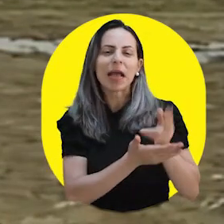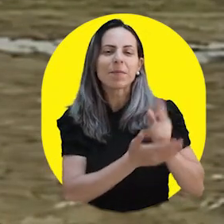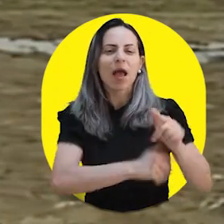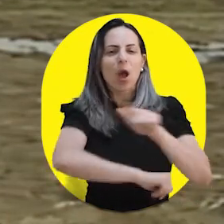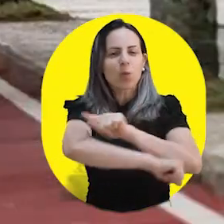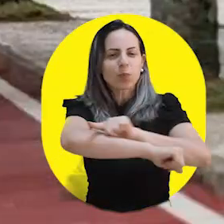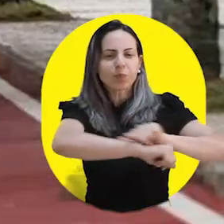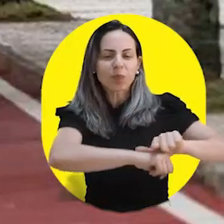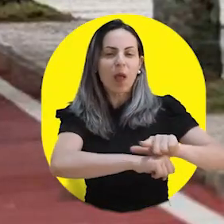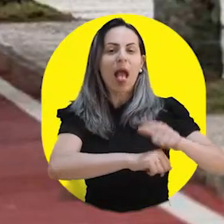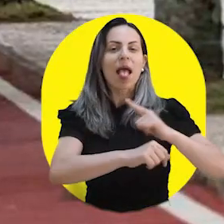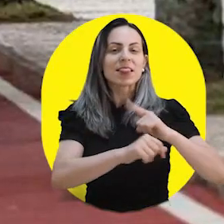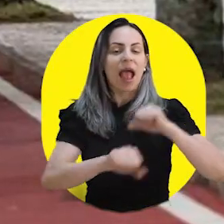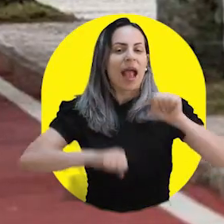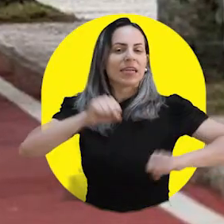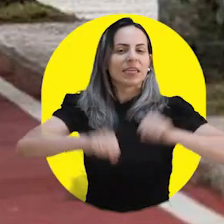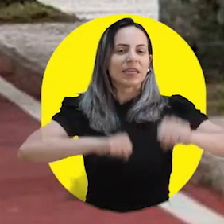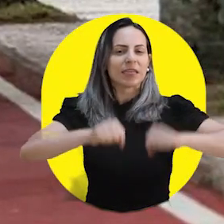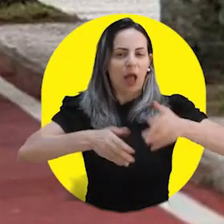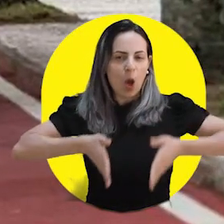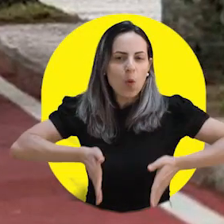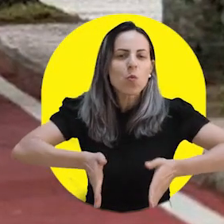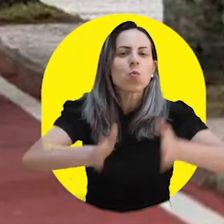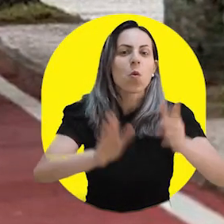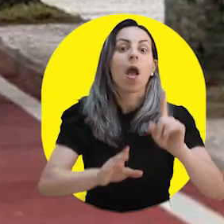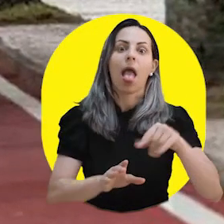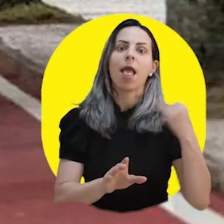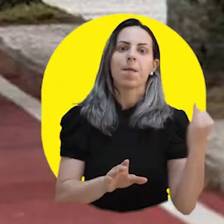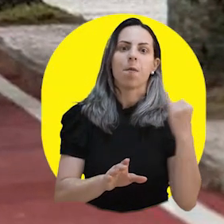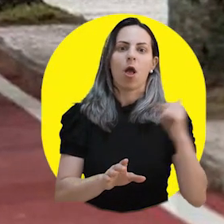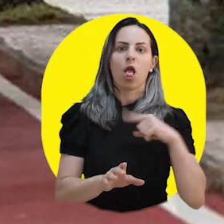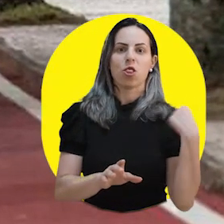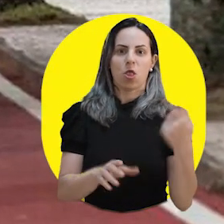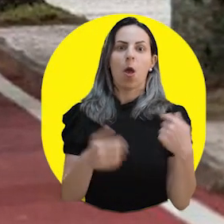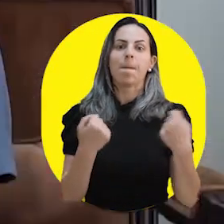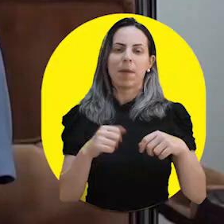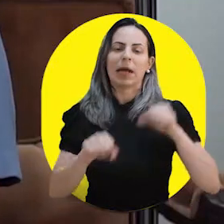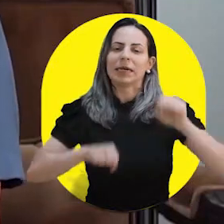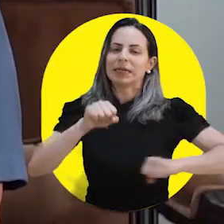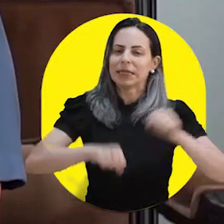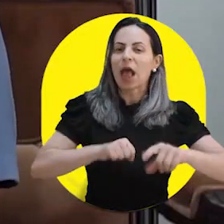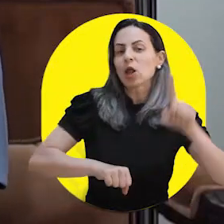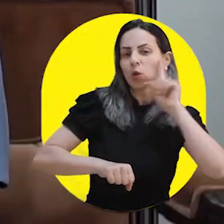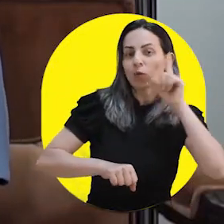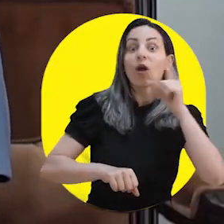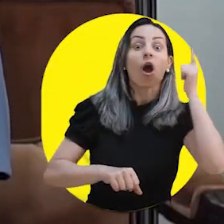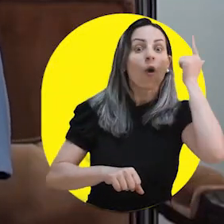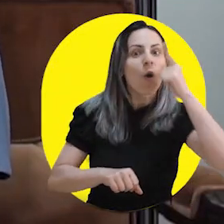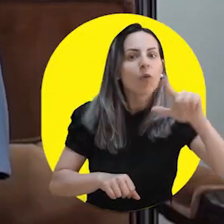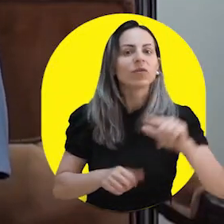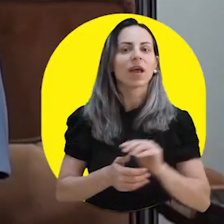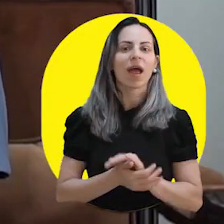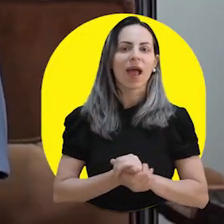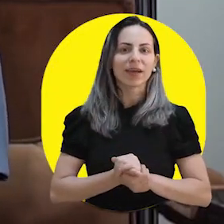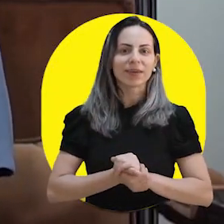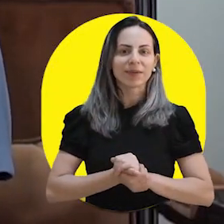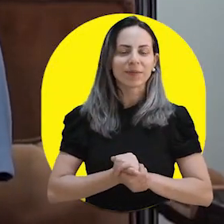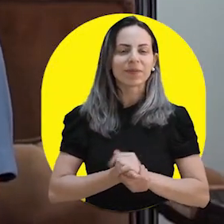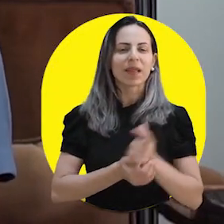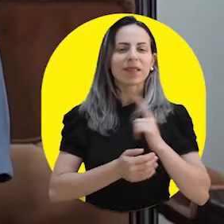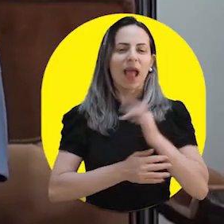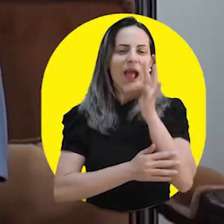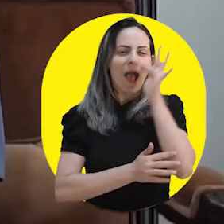o calçadão, a ciclovia, que eu acho muito importante, porque a gente pode andar de bicicleta todos os dias, né? E